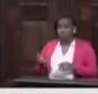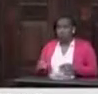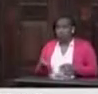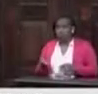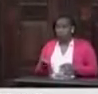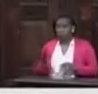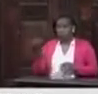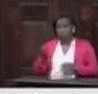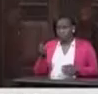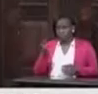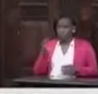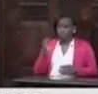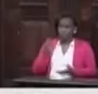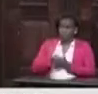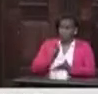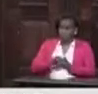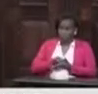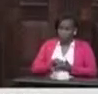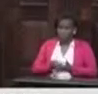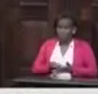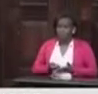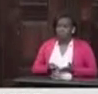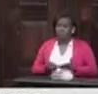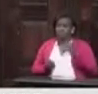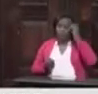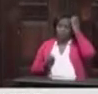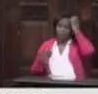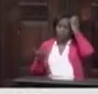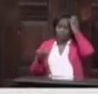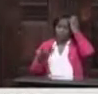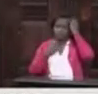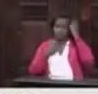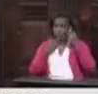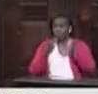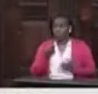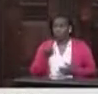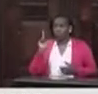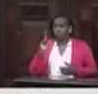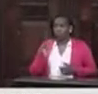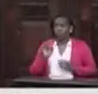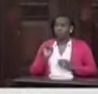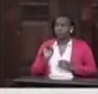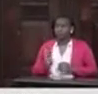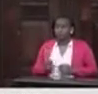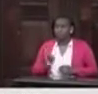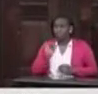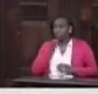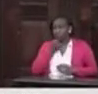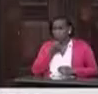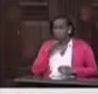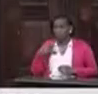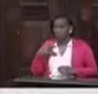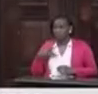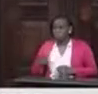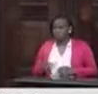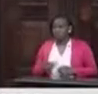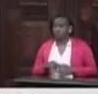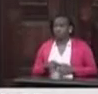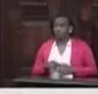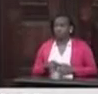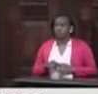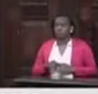das pensões, a minha primeira fala não pode ser outra, a não ser a de lamentar que